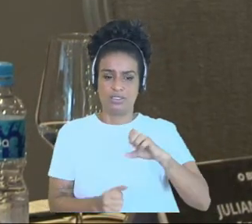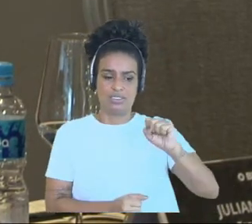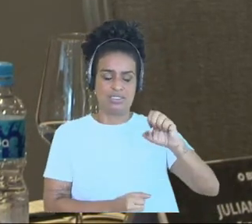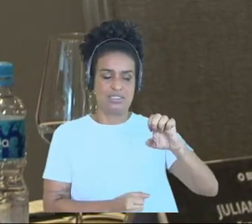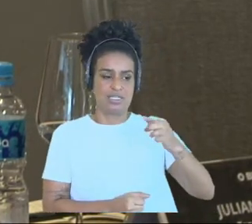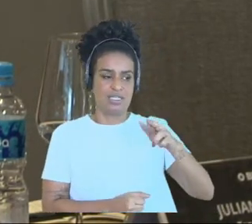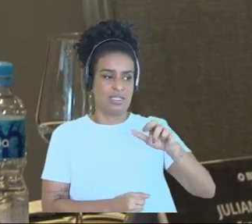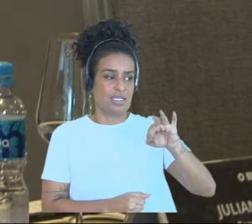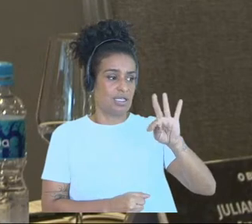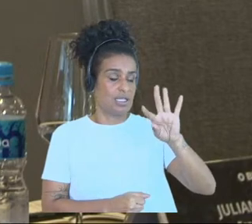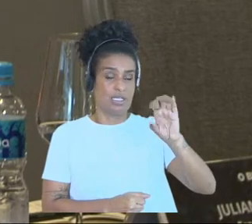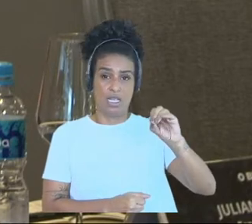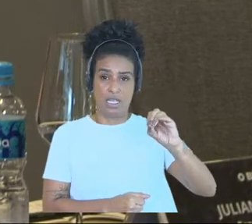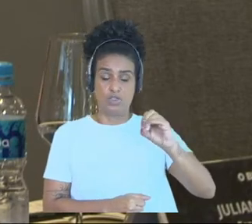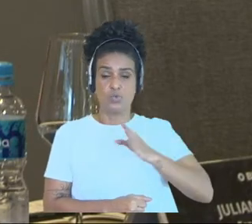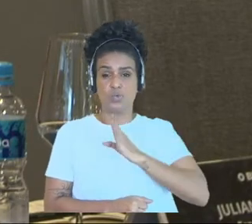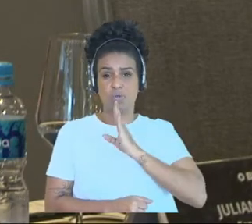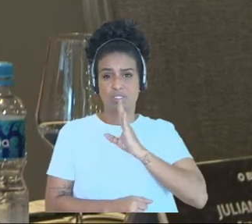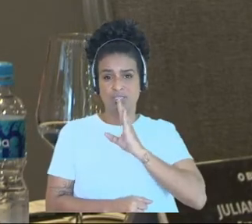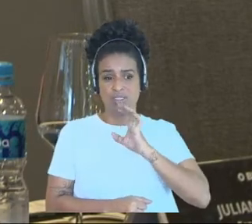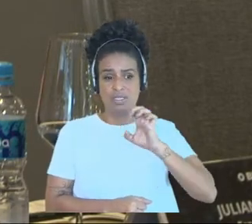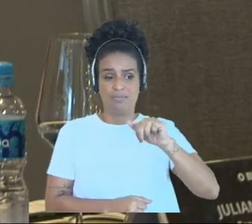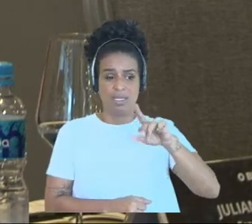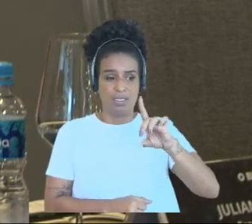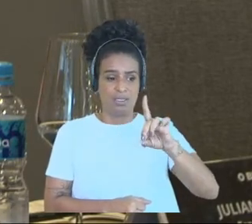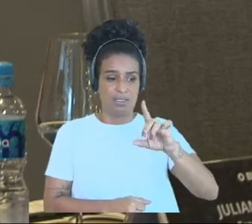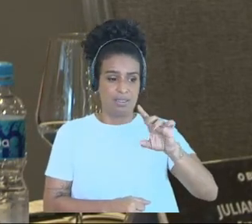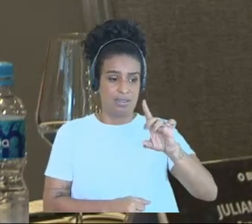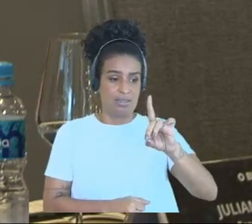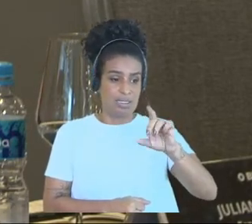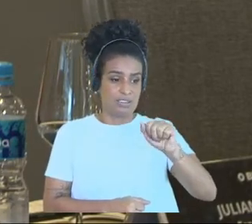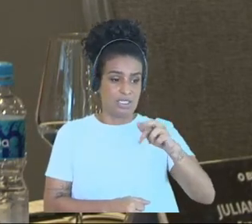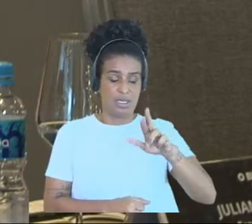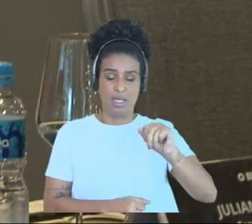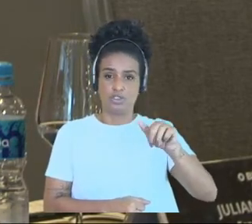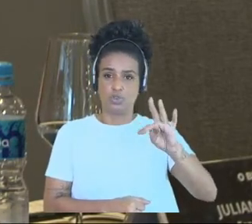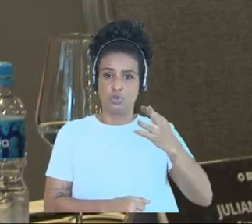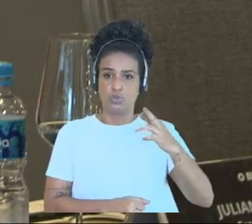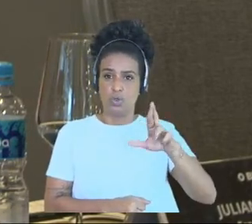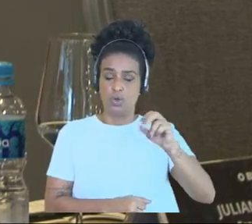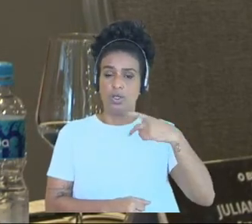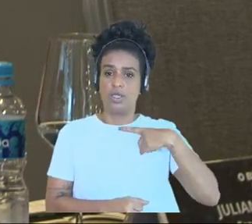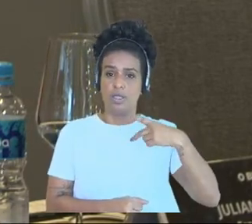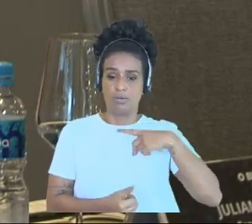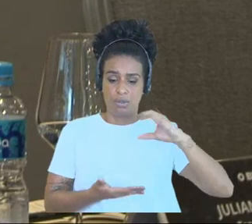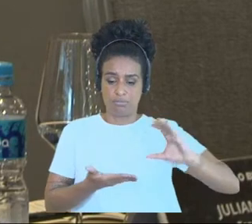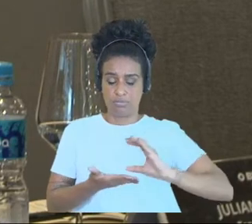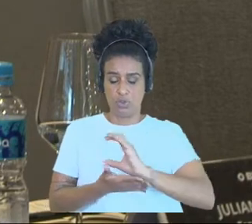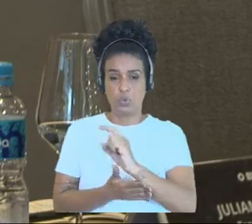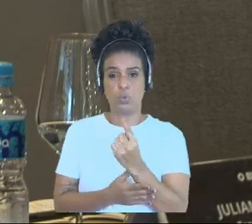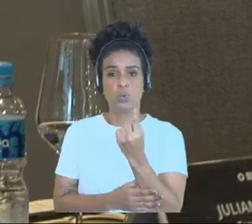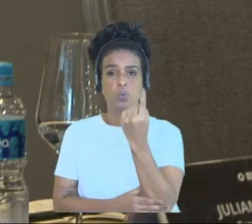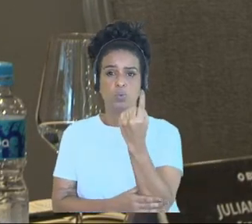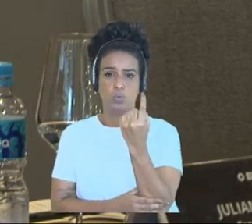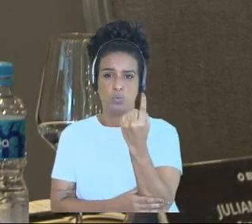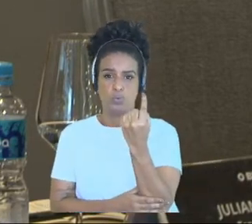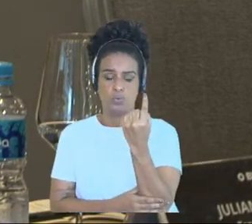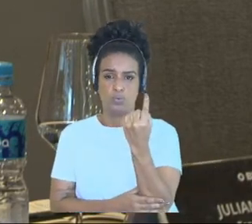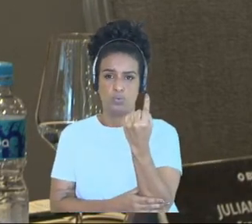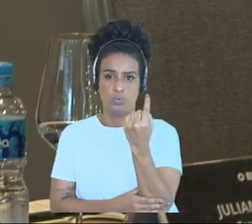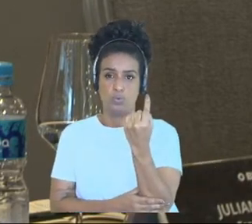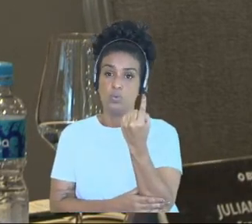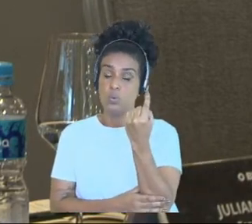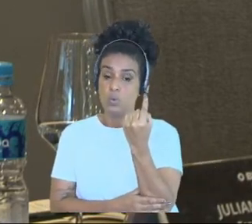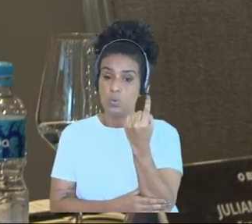como emendas de relator, que é um dinheiro de alocação, né, na responsabilidade de um senador